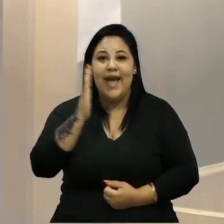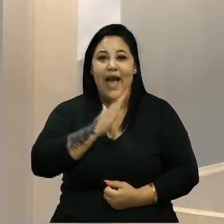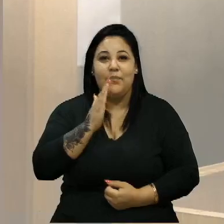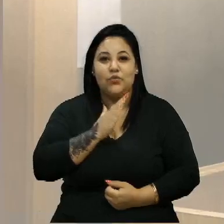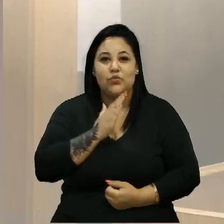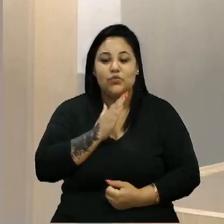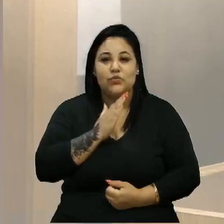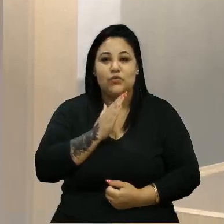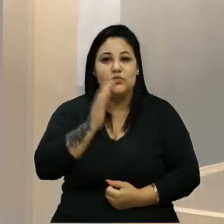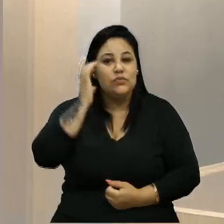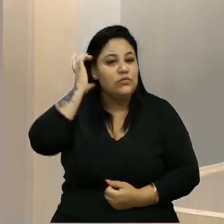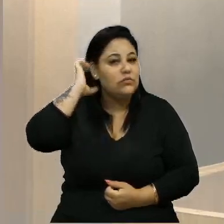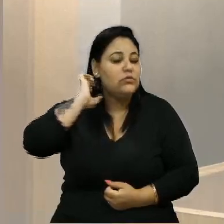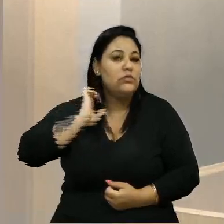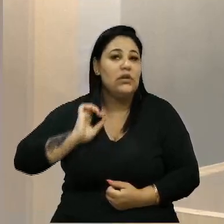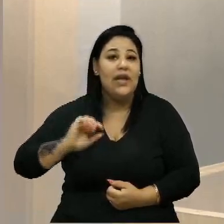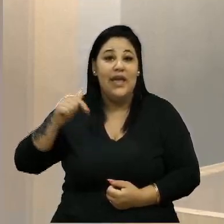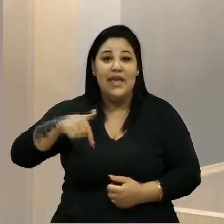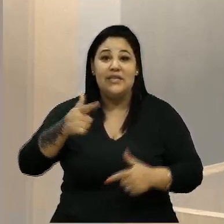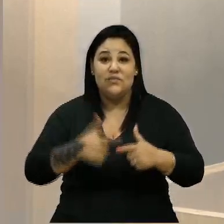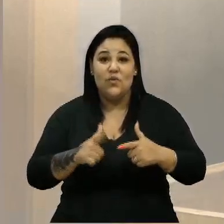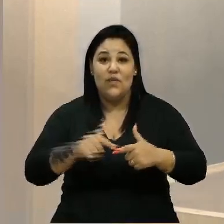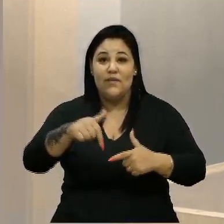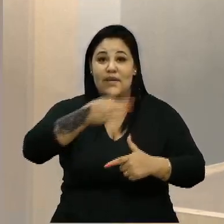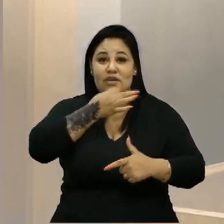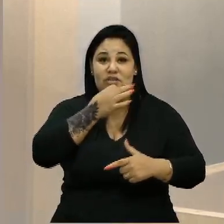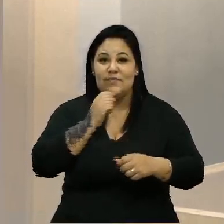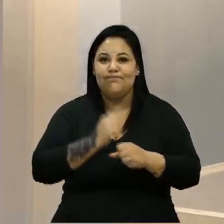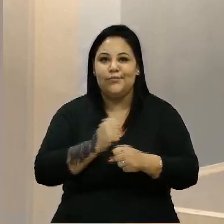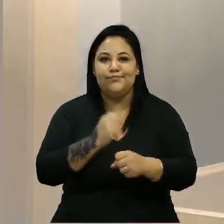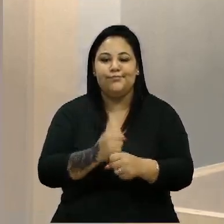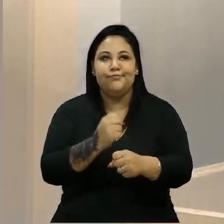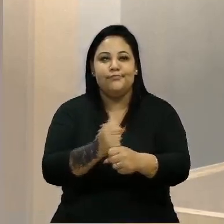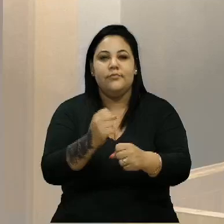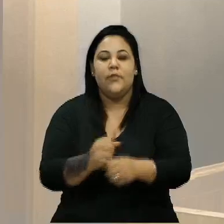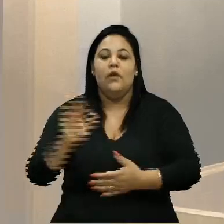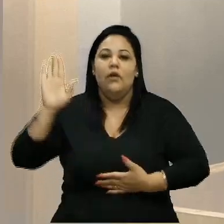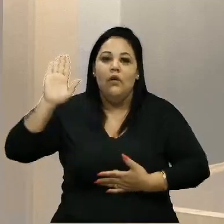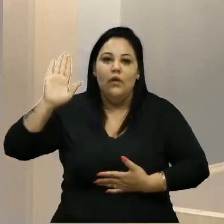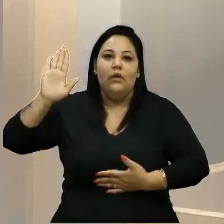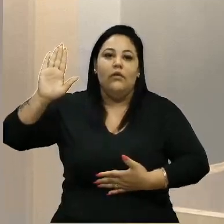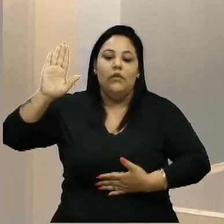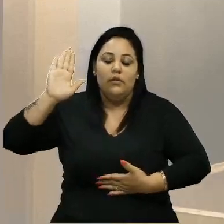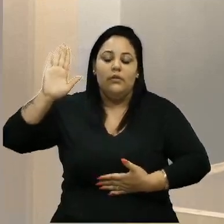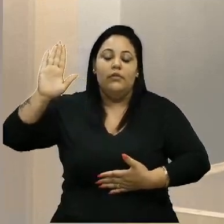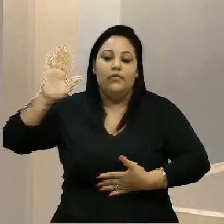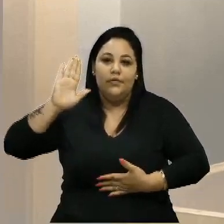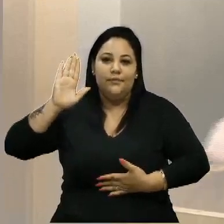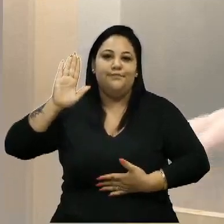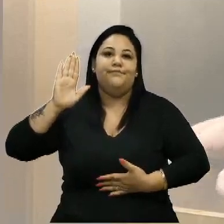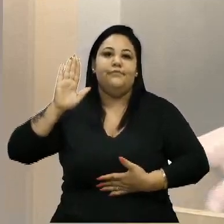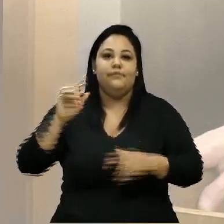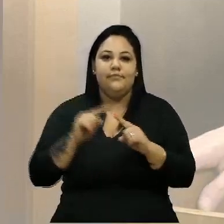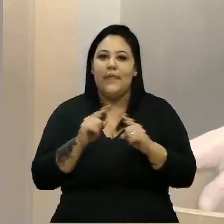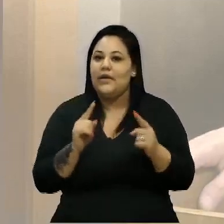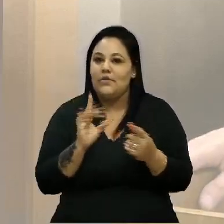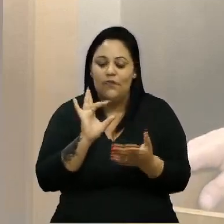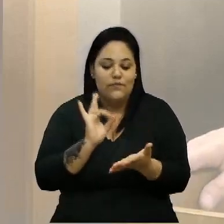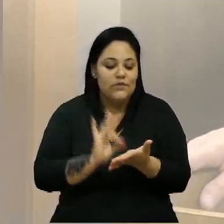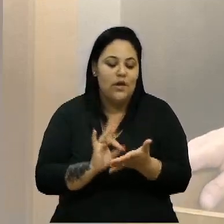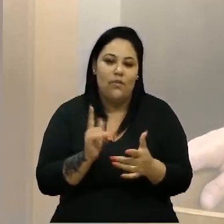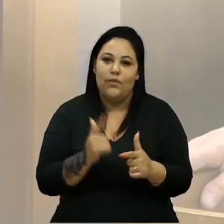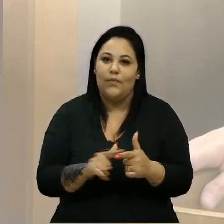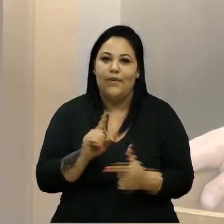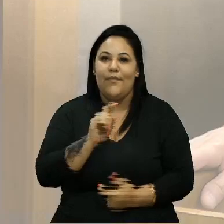problema faz anos que em Caxias vem se arrastando, são promessas, promessas, promessas, mas efetivamente o problema não